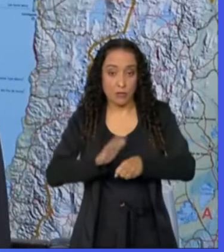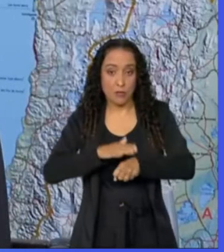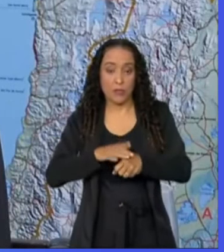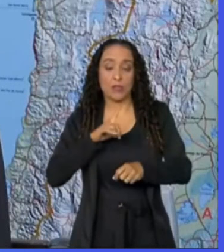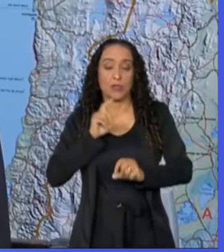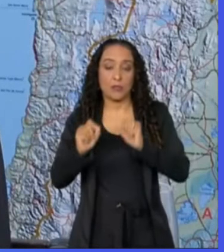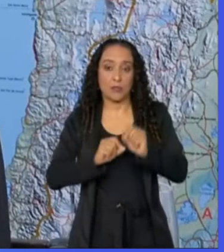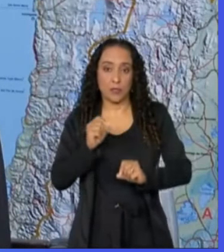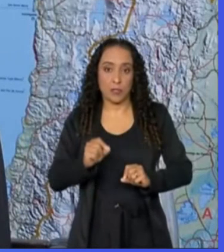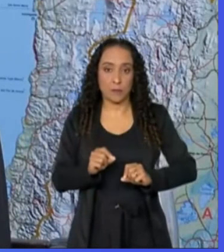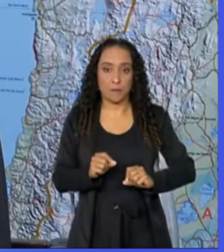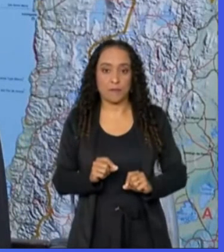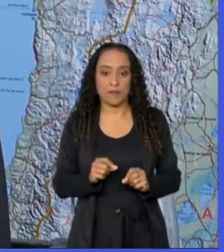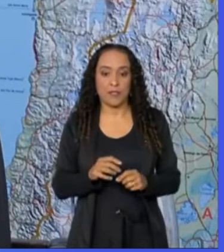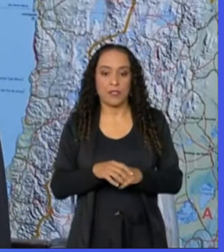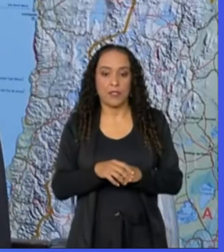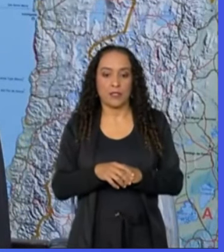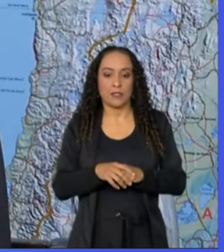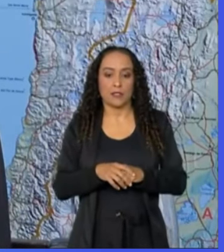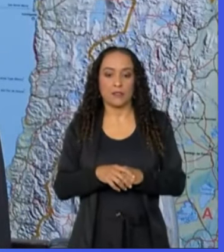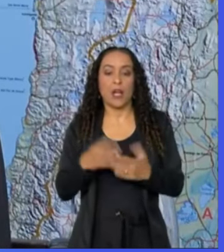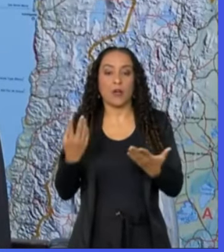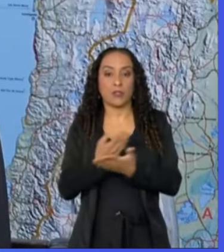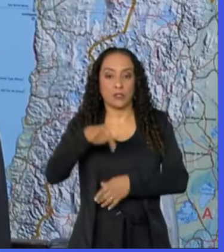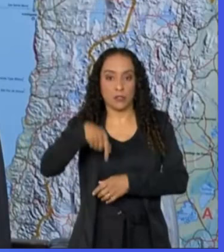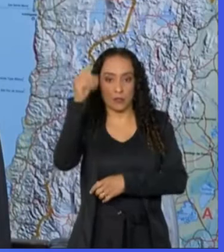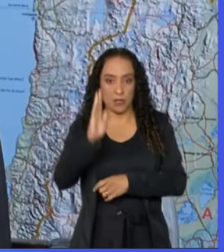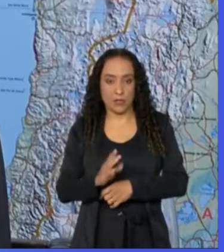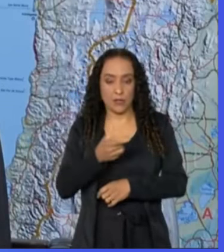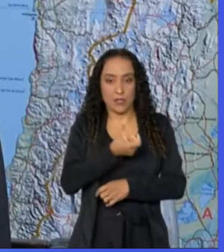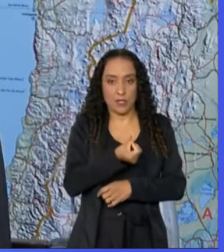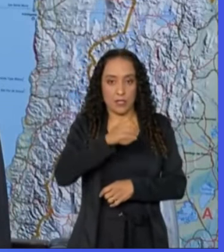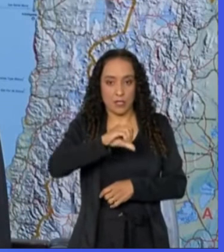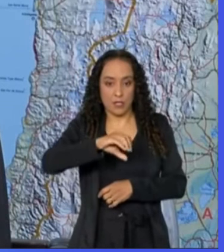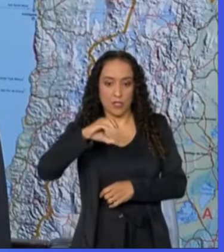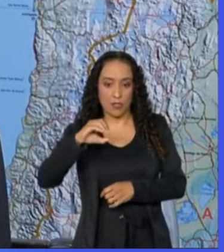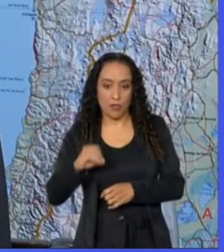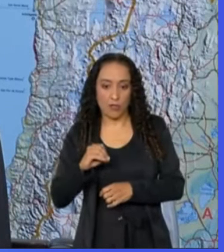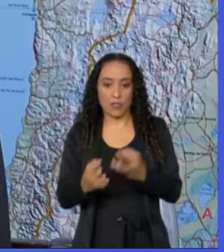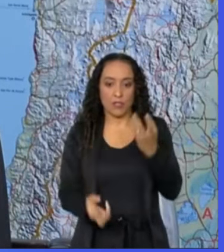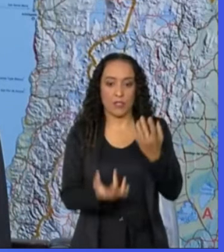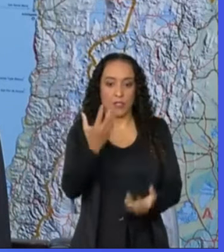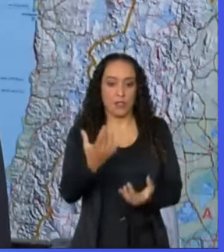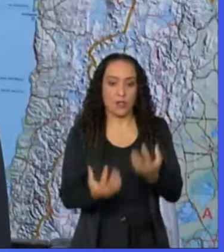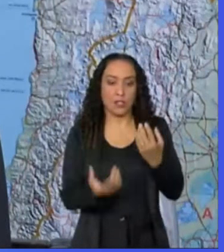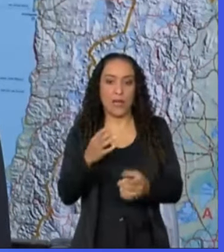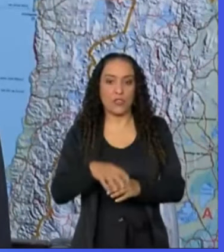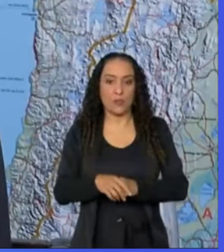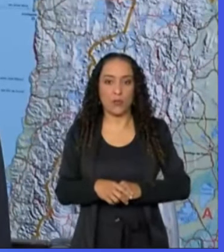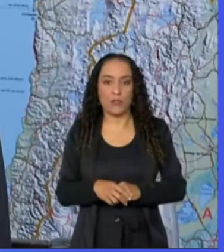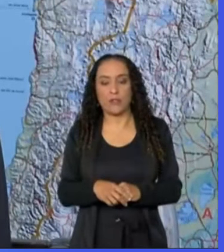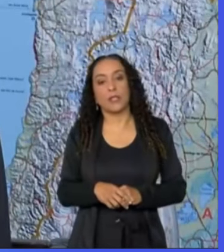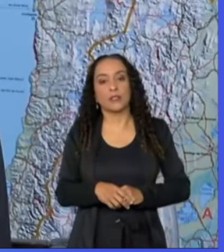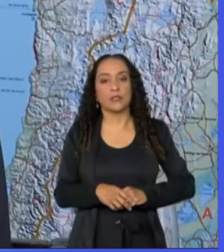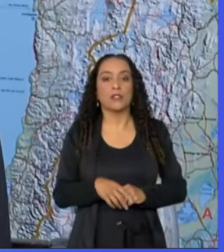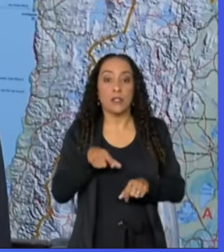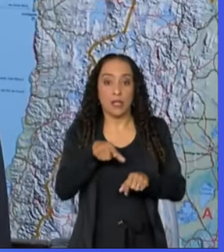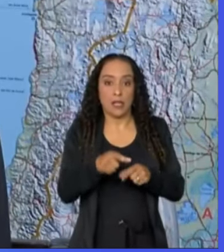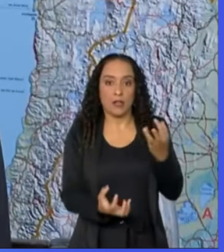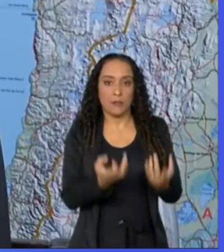nós temos acontecendo no nosso país 690 incêndios des esses incêndios nós